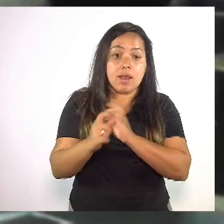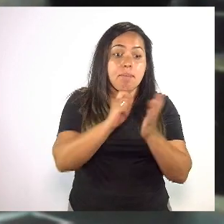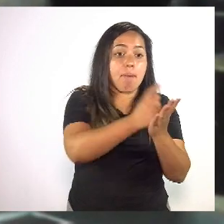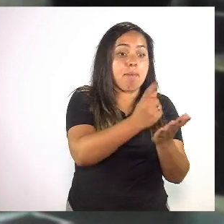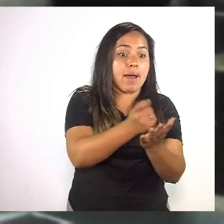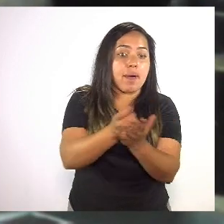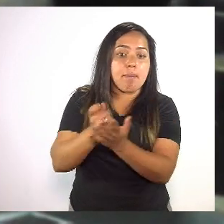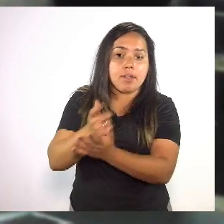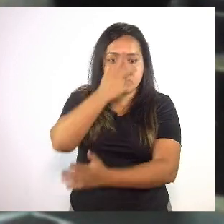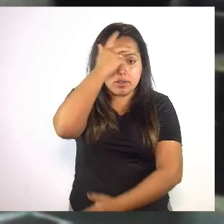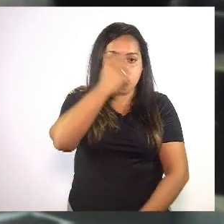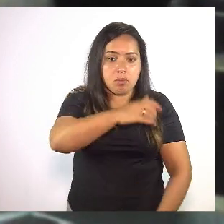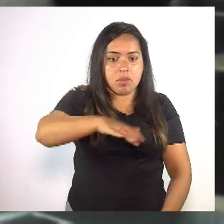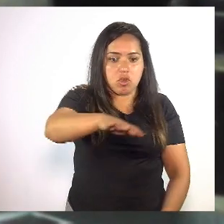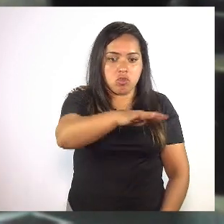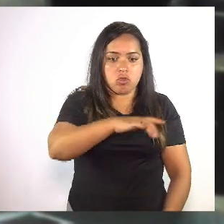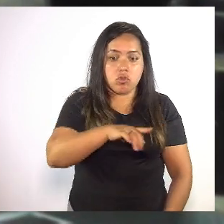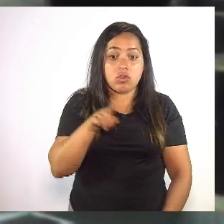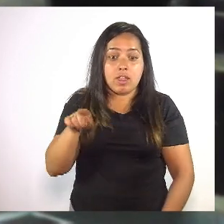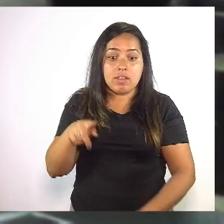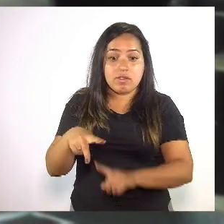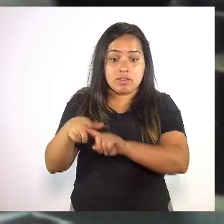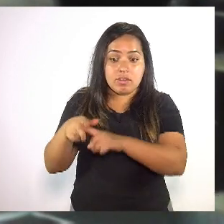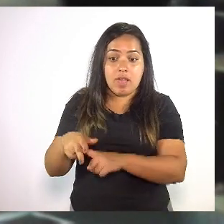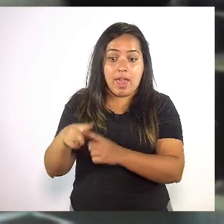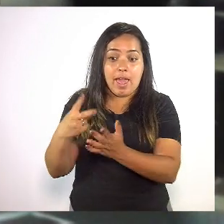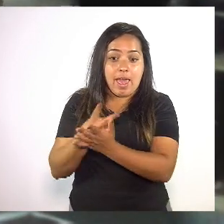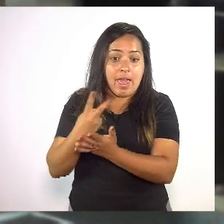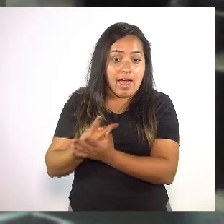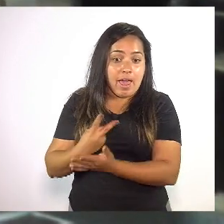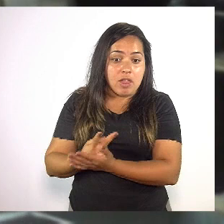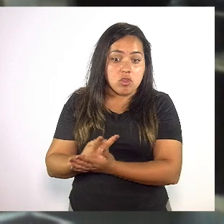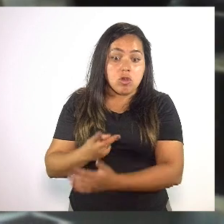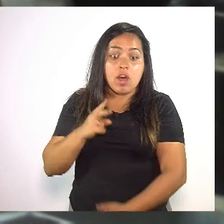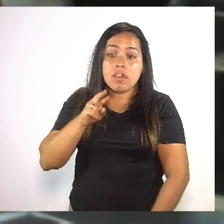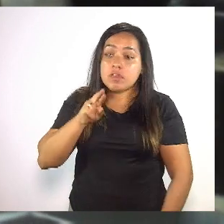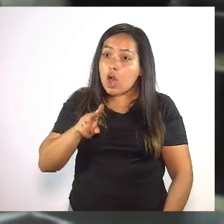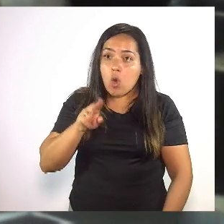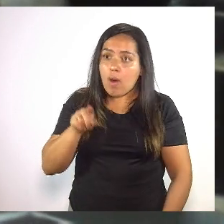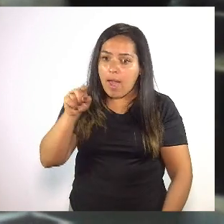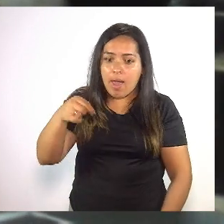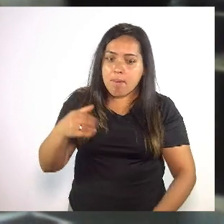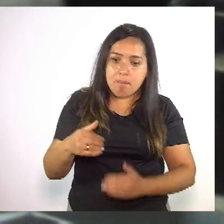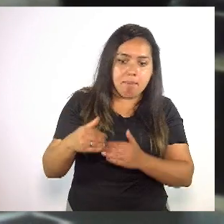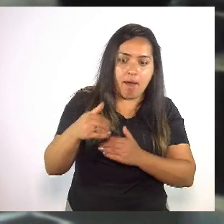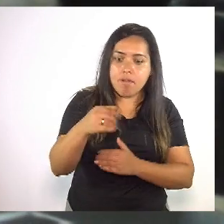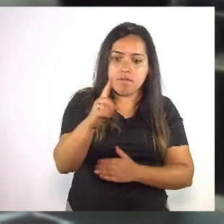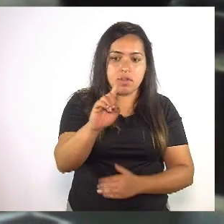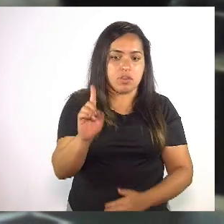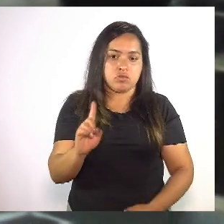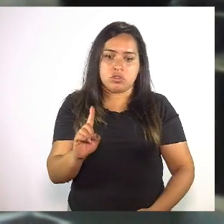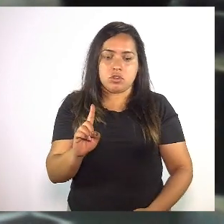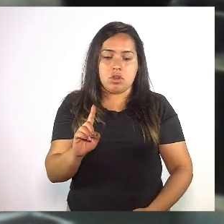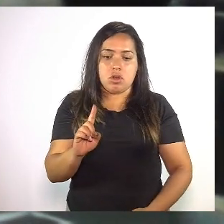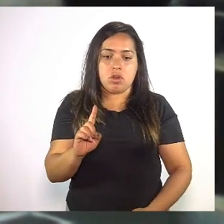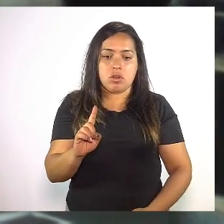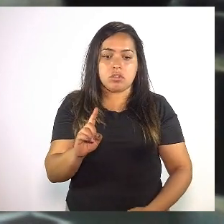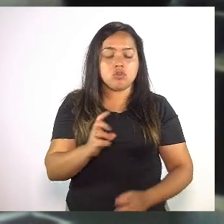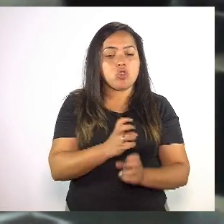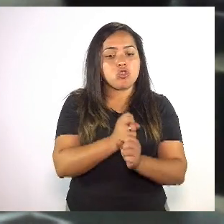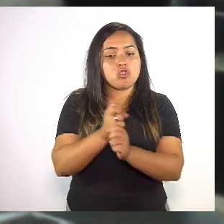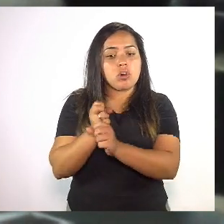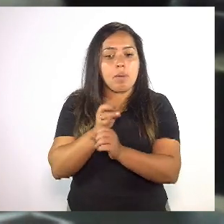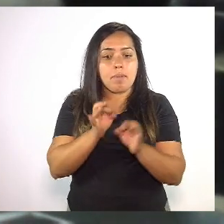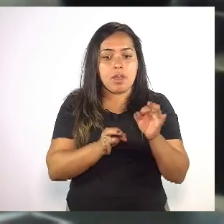tipo de irregularidade apontada não será mais vista no julgamento das contas